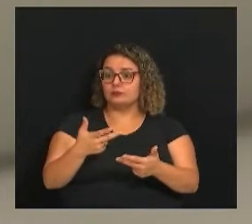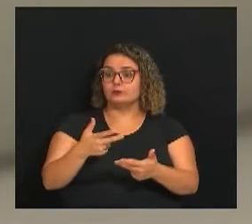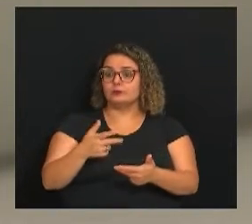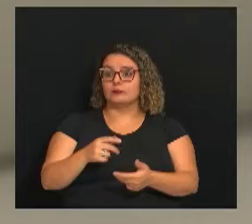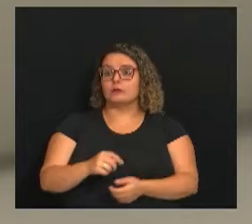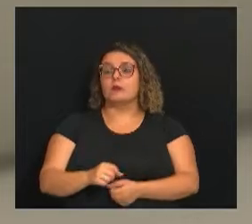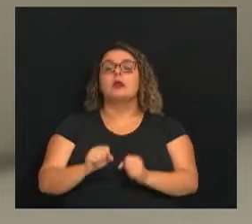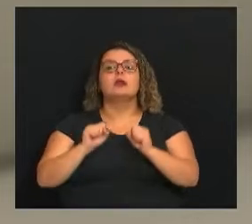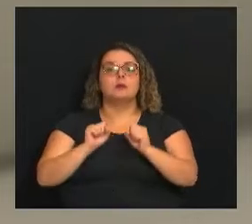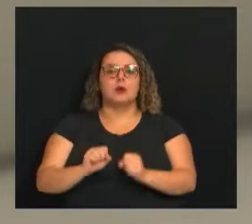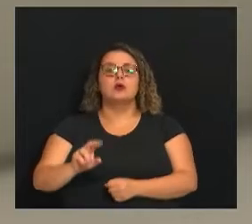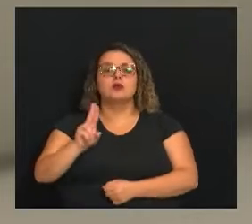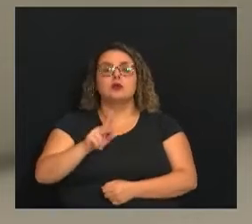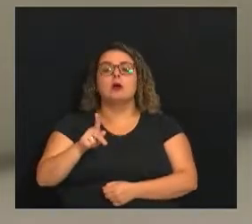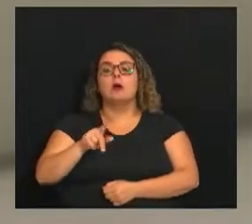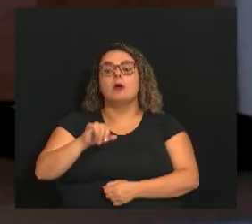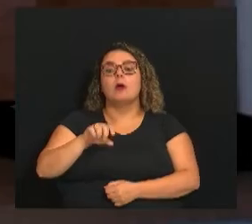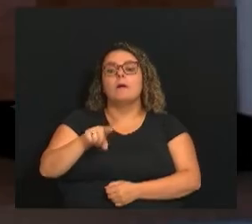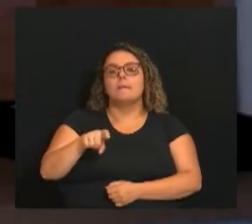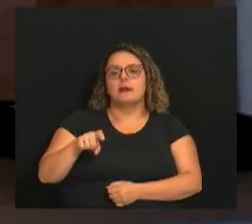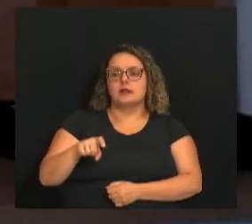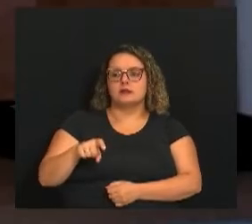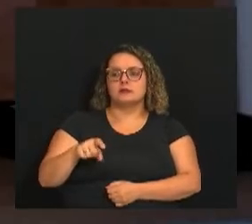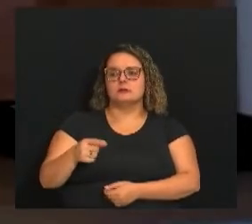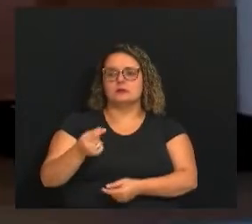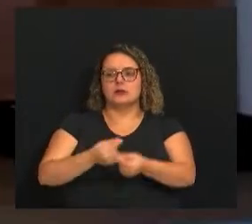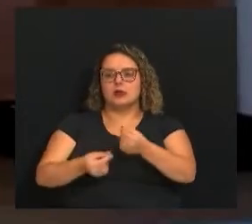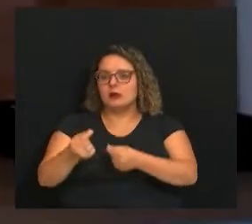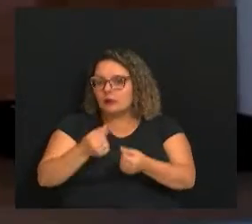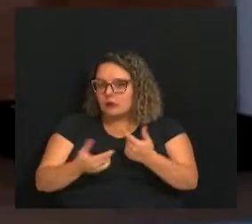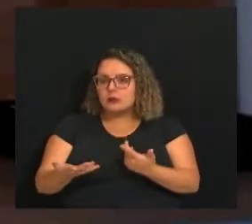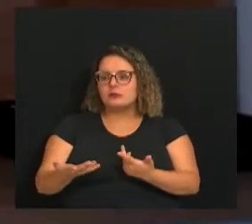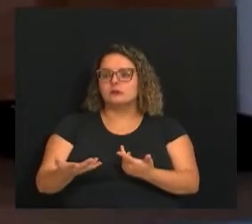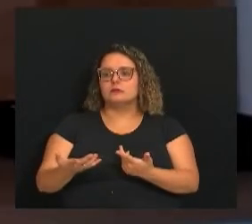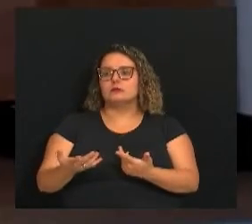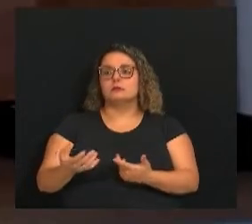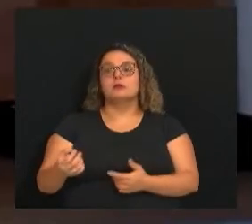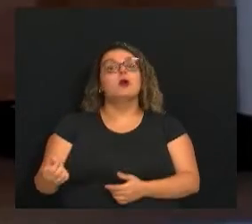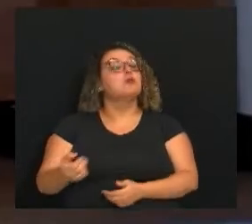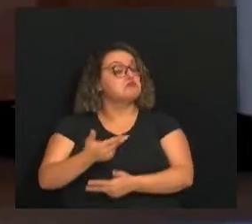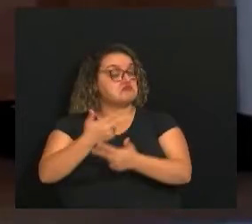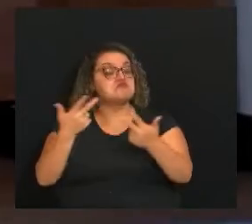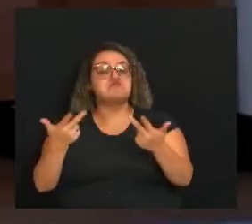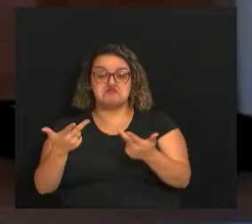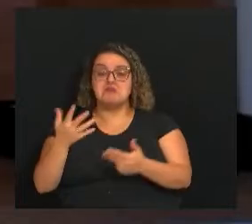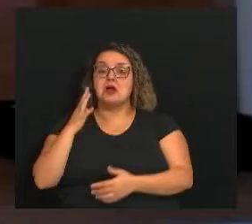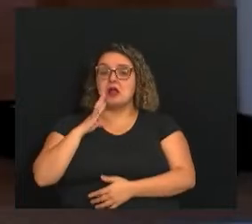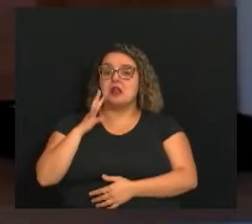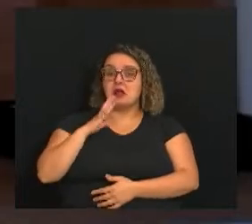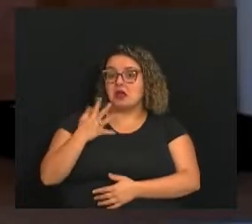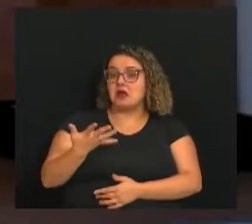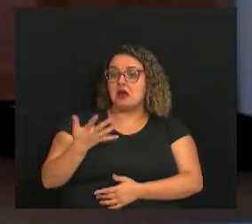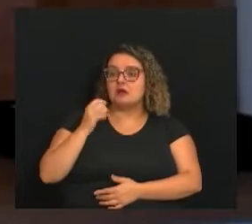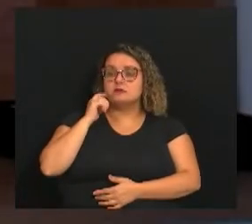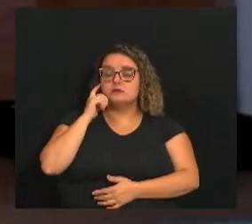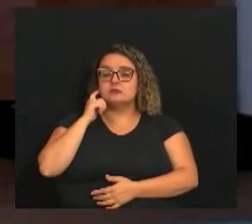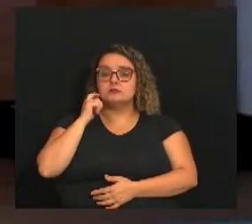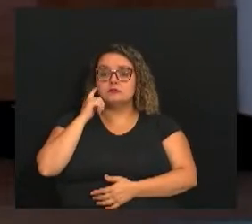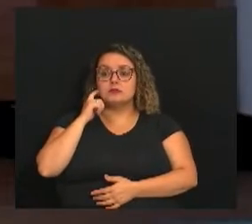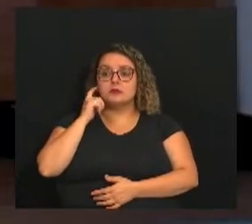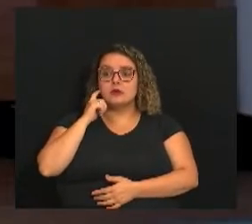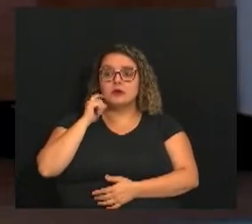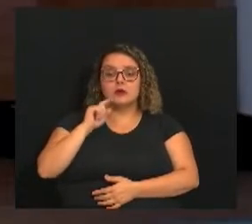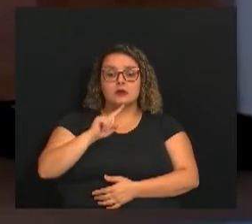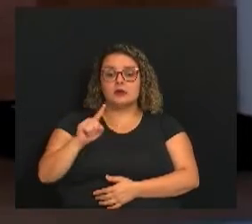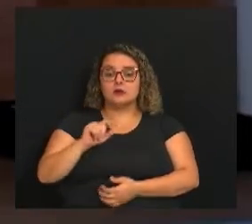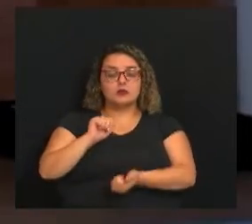usar o Pix para algumas transações. Eu achei super bacana essa novidade, inclusive não só a restituição,